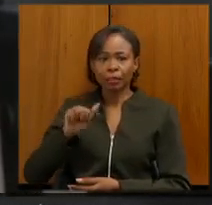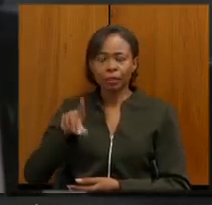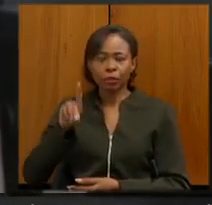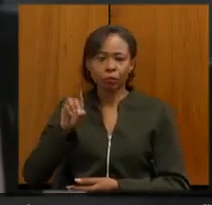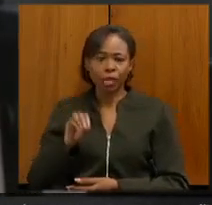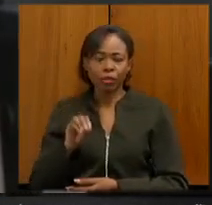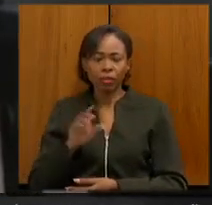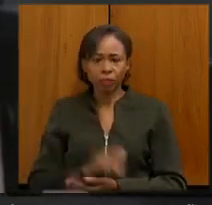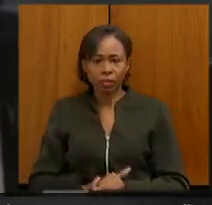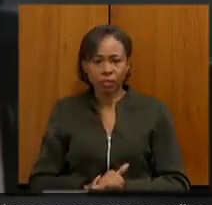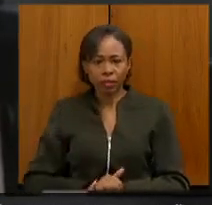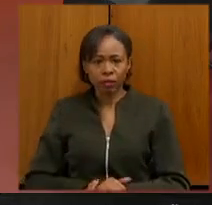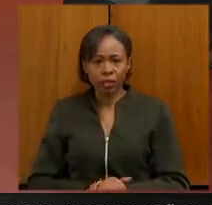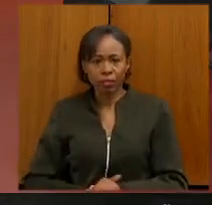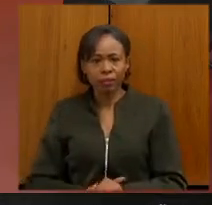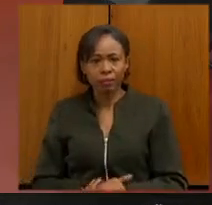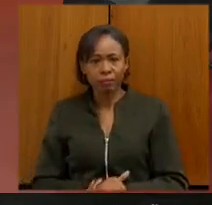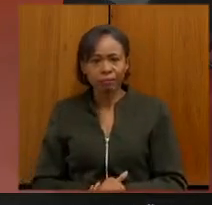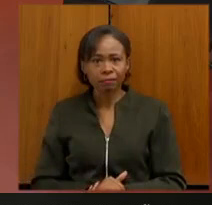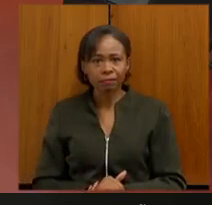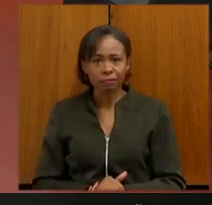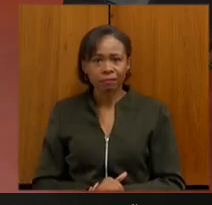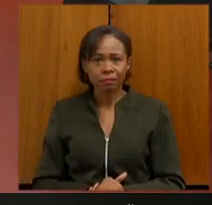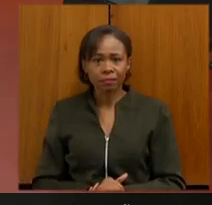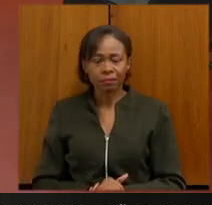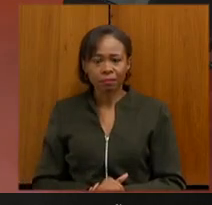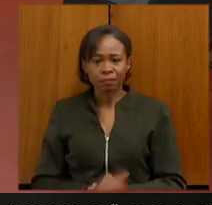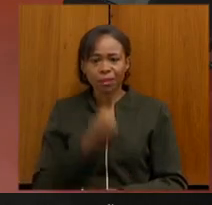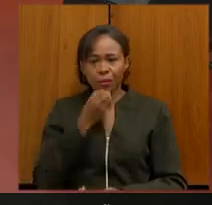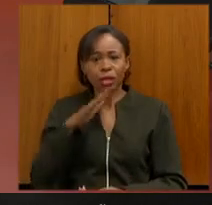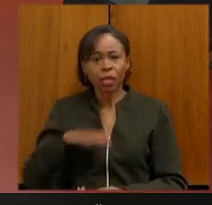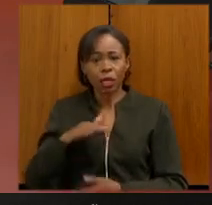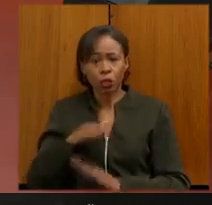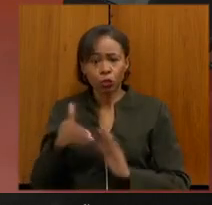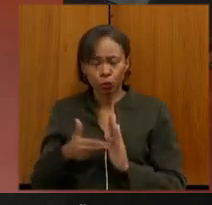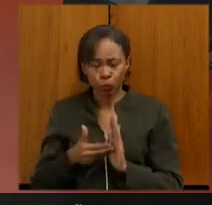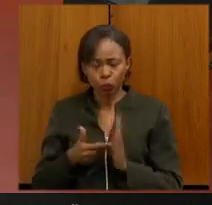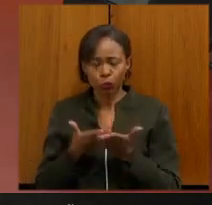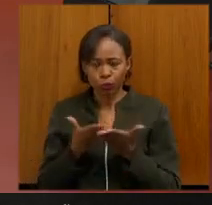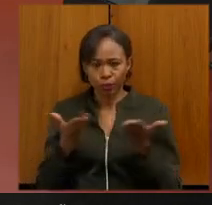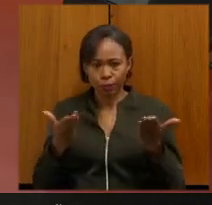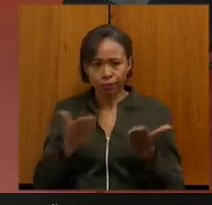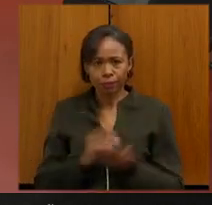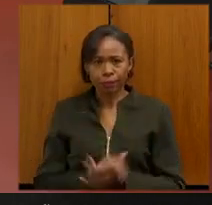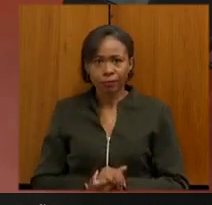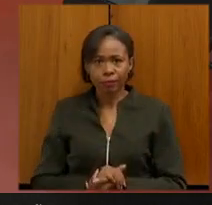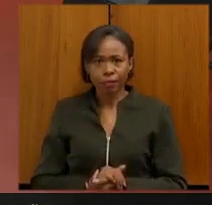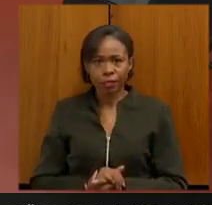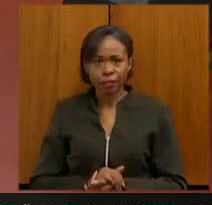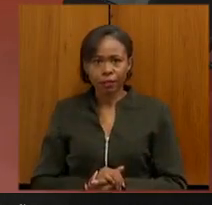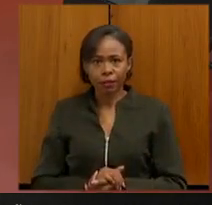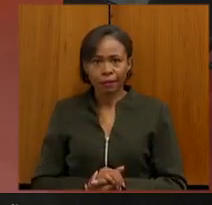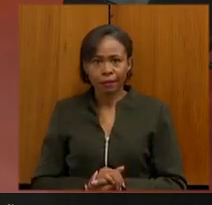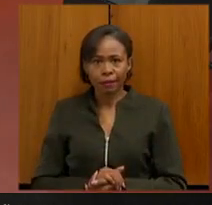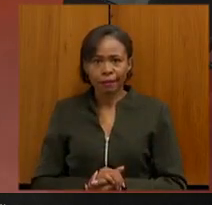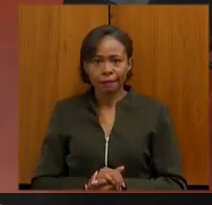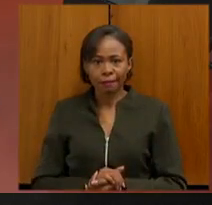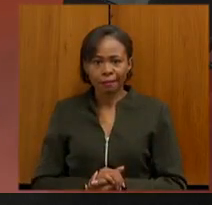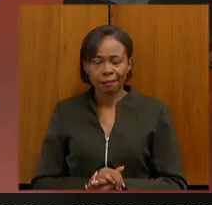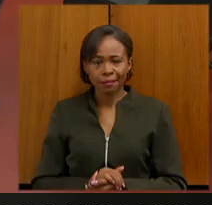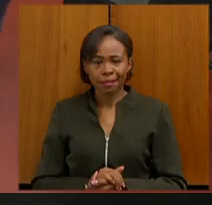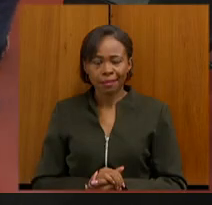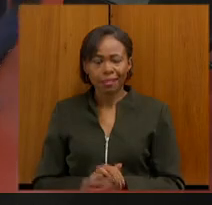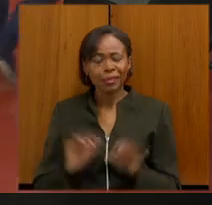aqui no estado Oi boa tarde a todos e todas como aumentar em